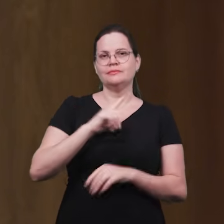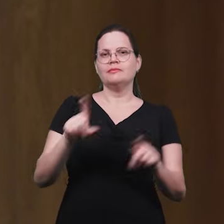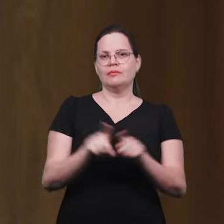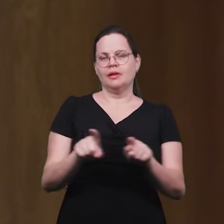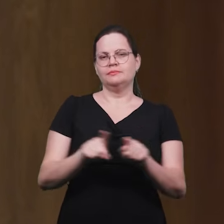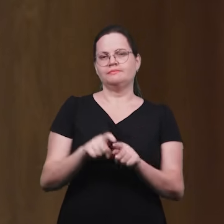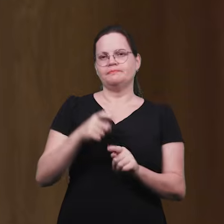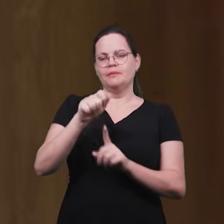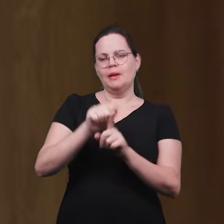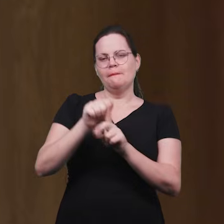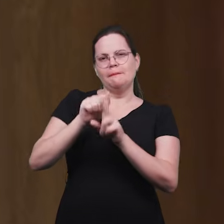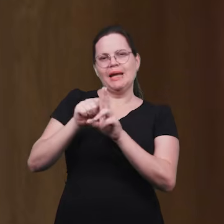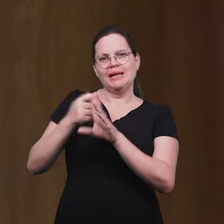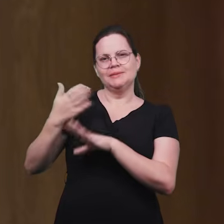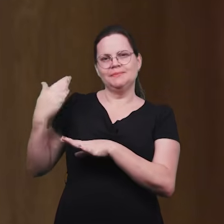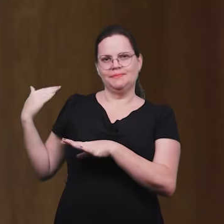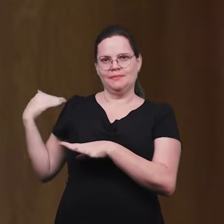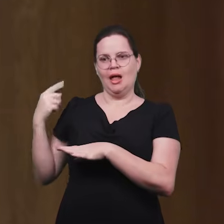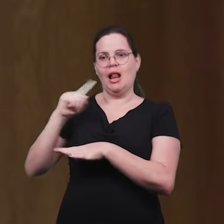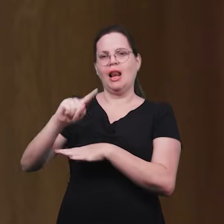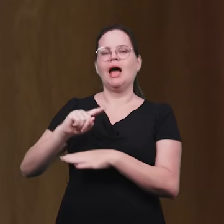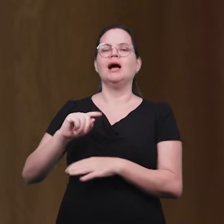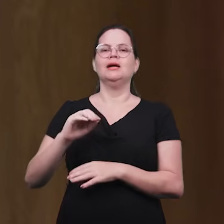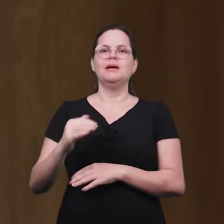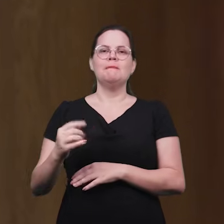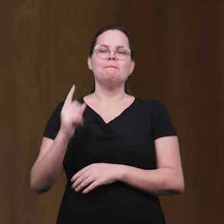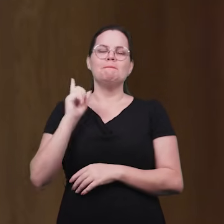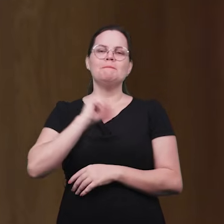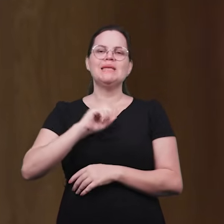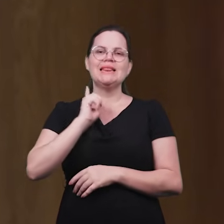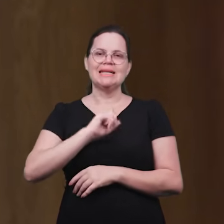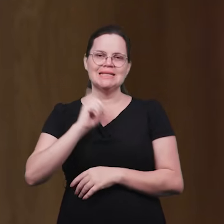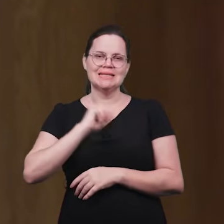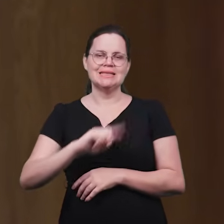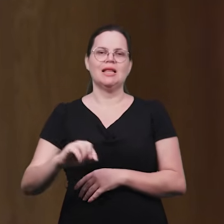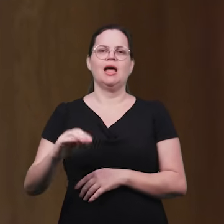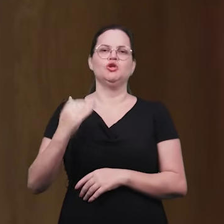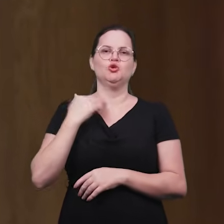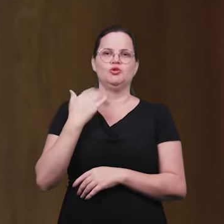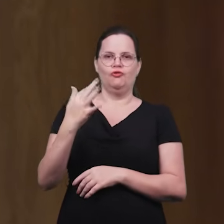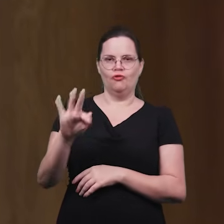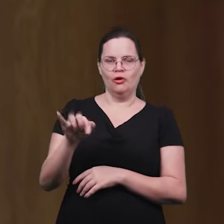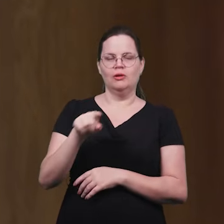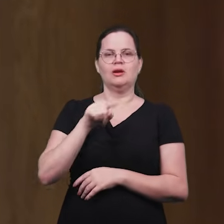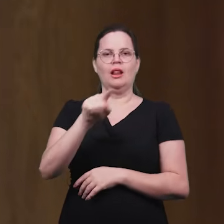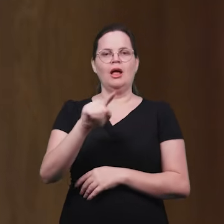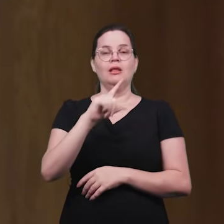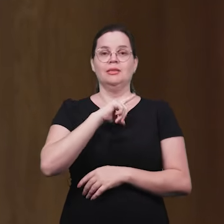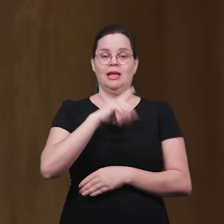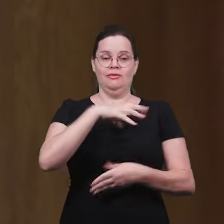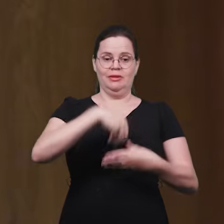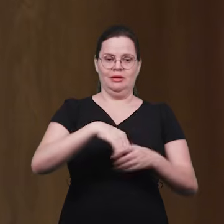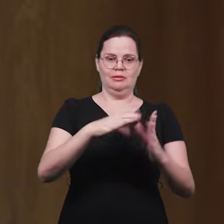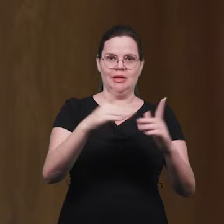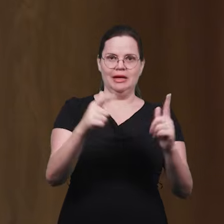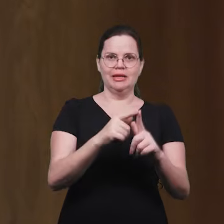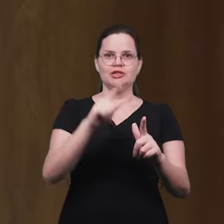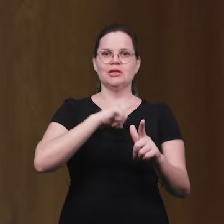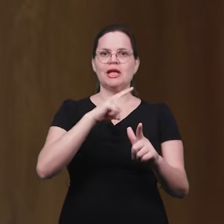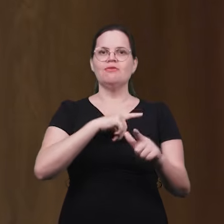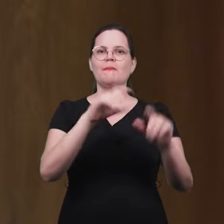tivemos um incidente há poucos meses atrás, em Juiz de Fora, onde foi montado nas igrejas, no Manaim, uma estrutura